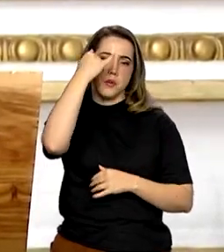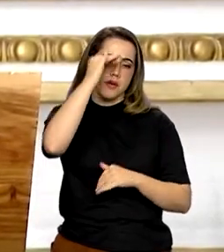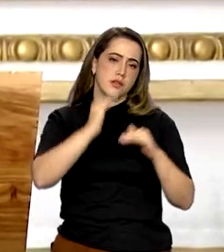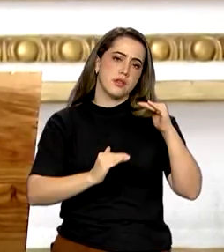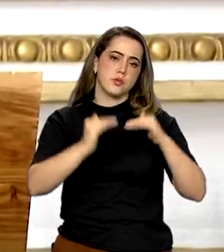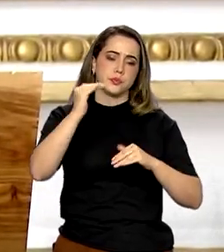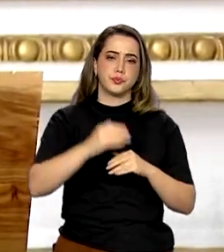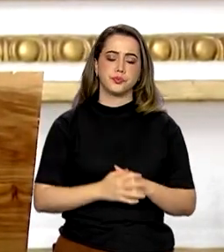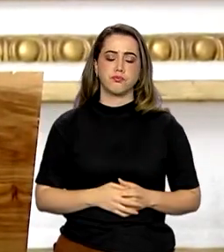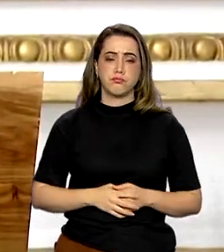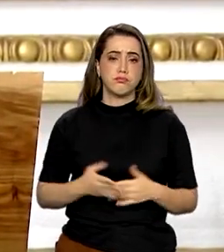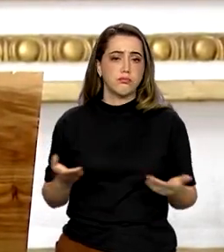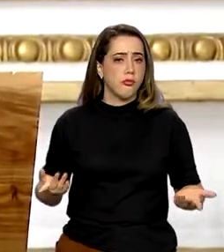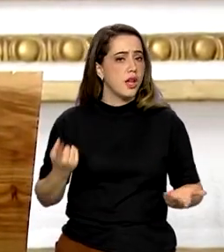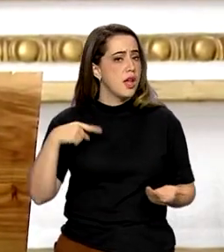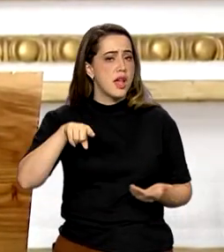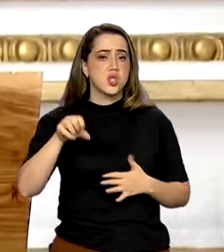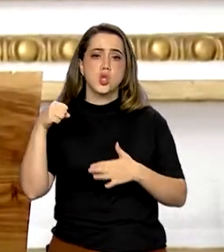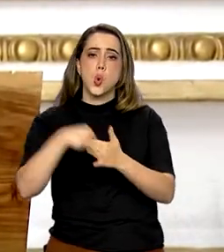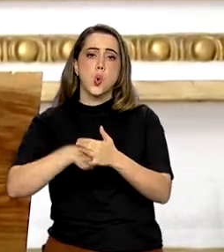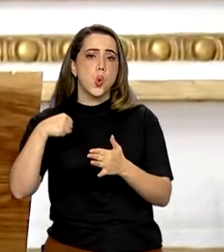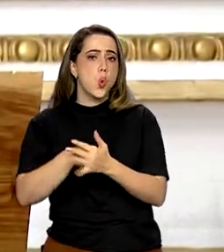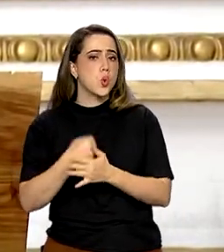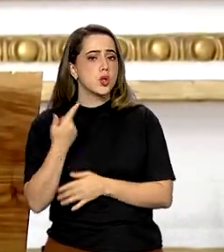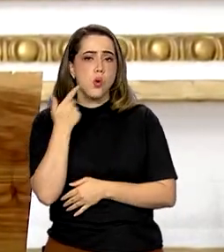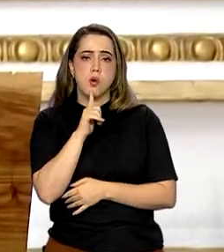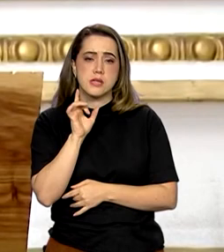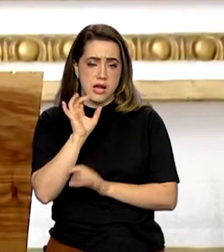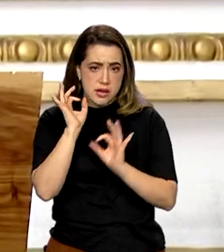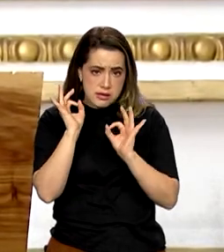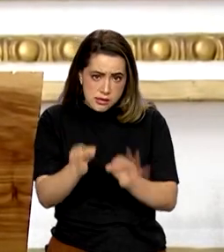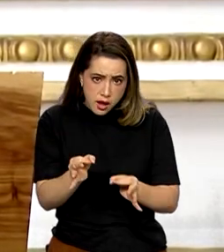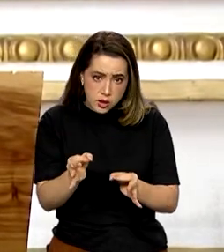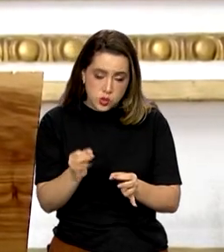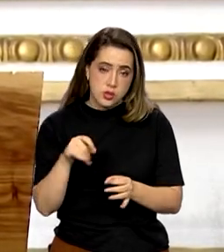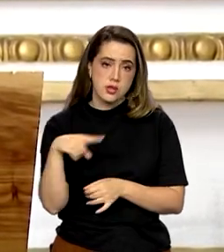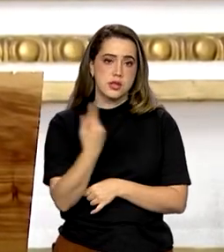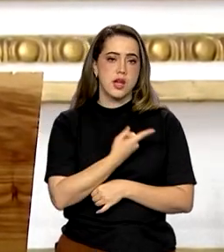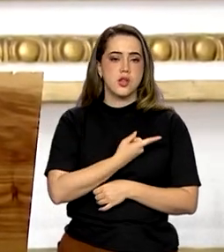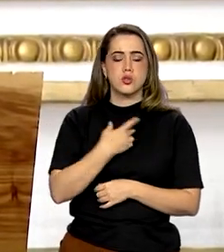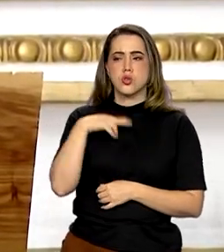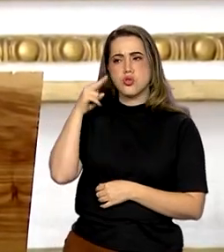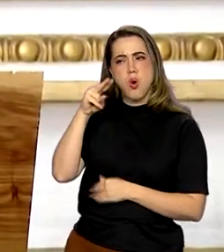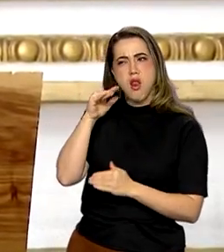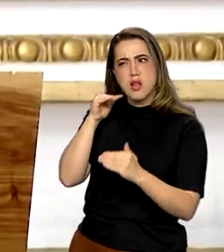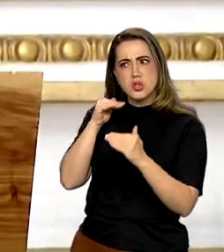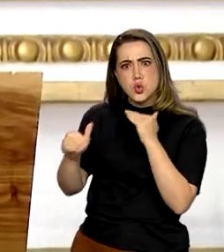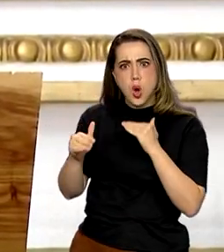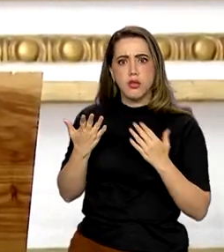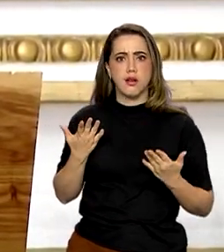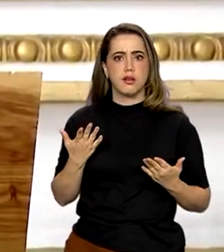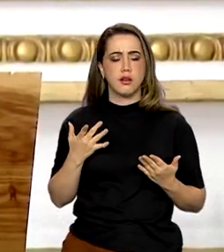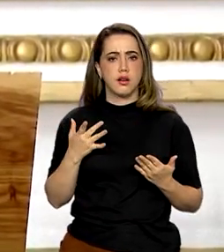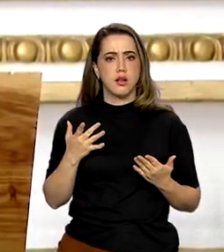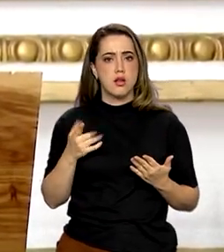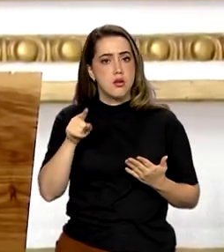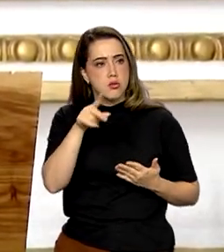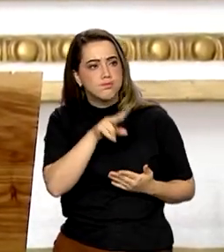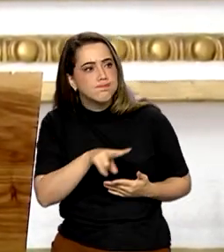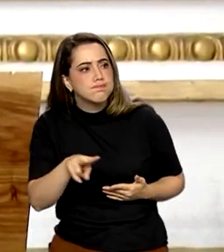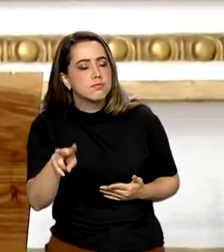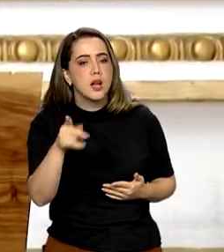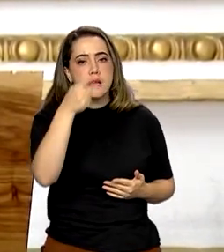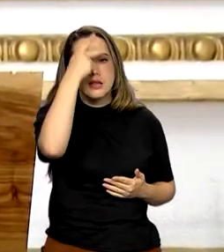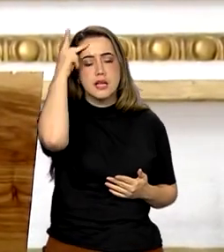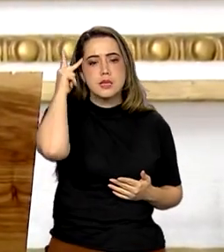desigualdade. Essa luta ela só pode dar certo se a gente tirar indignação nas pessoas